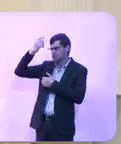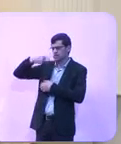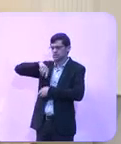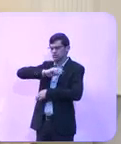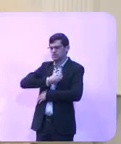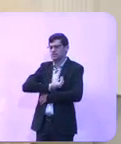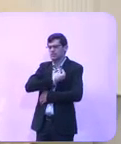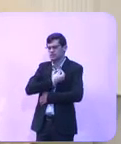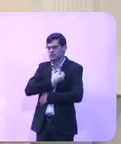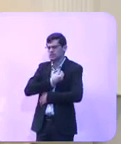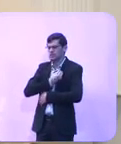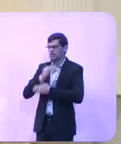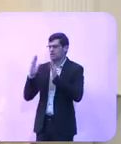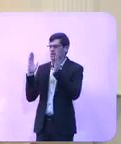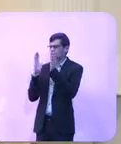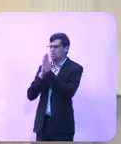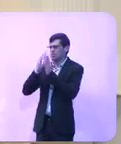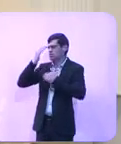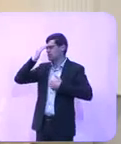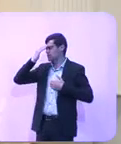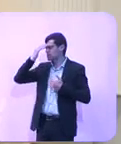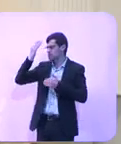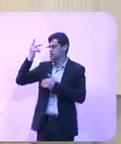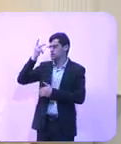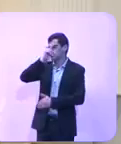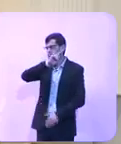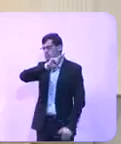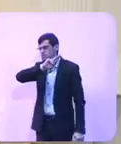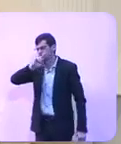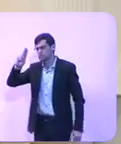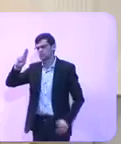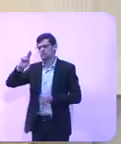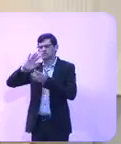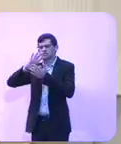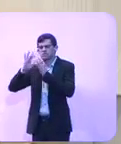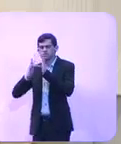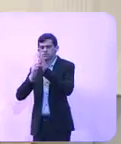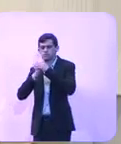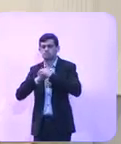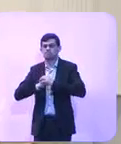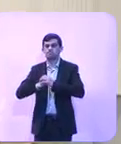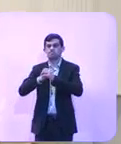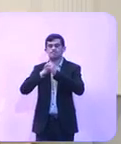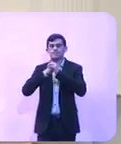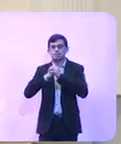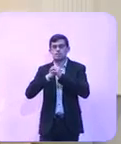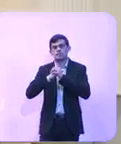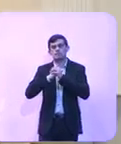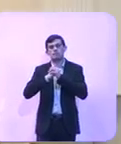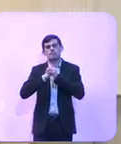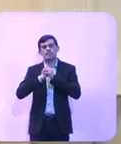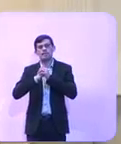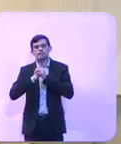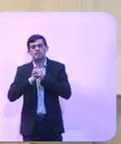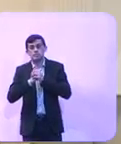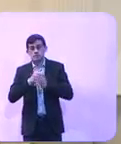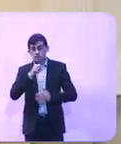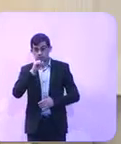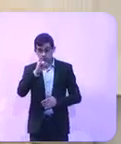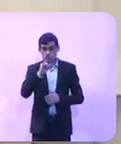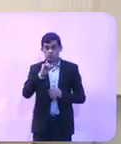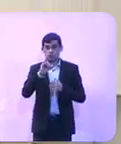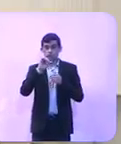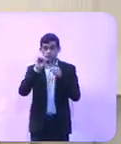oro, agradecido, em Teu nome. Amém e amém. Se você fez